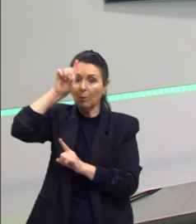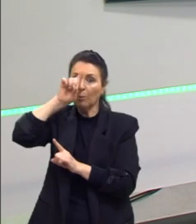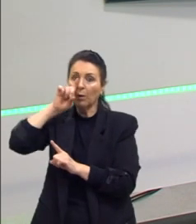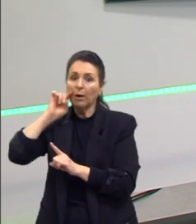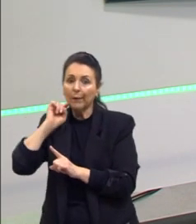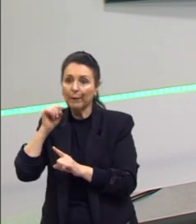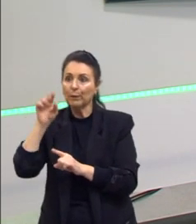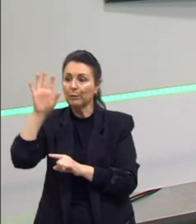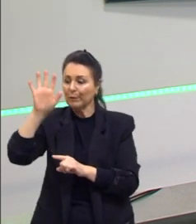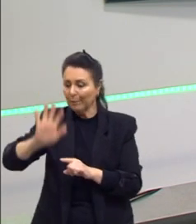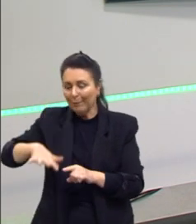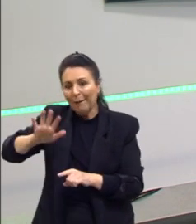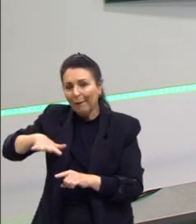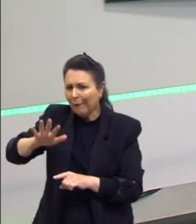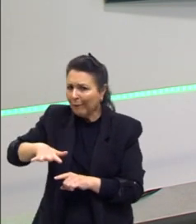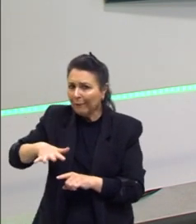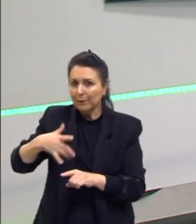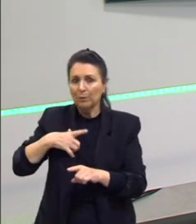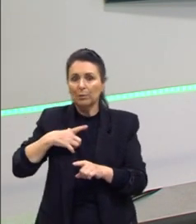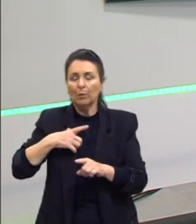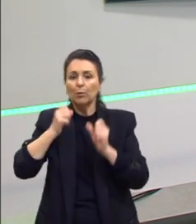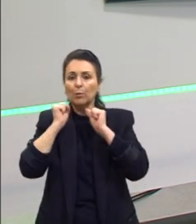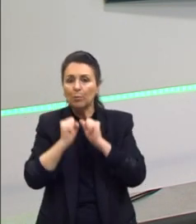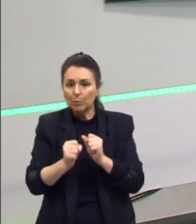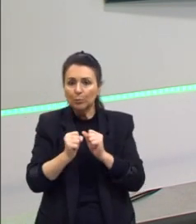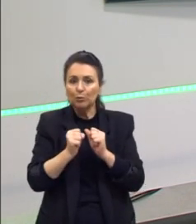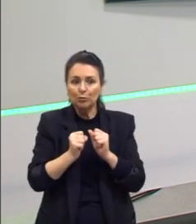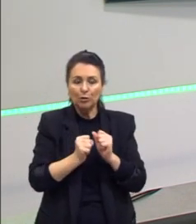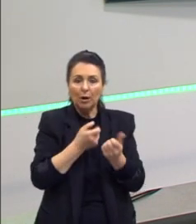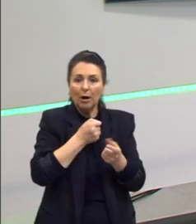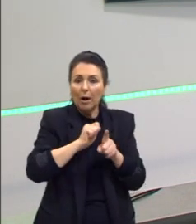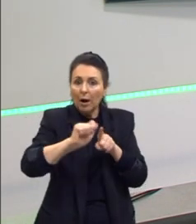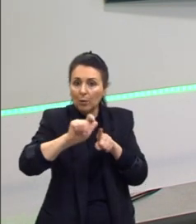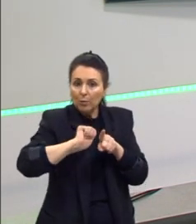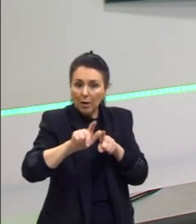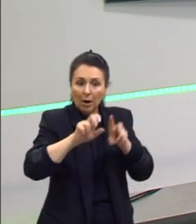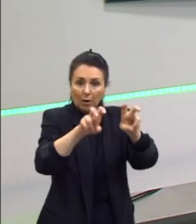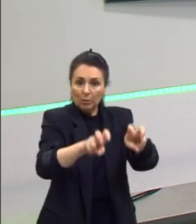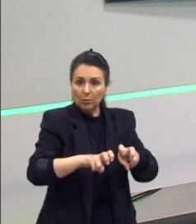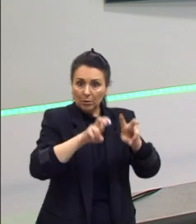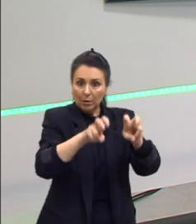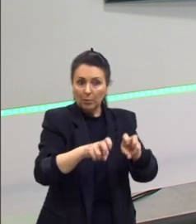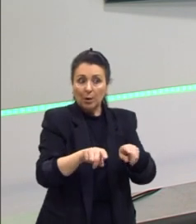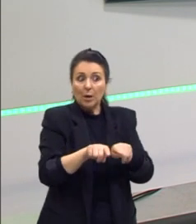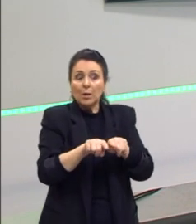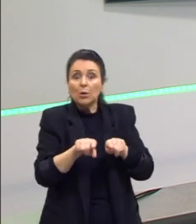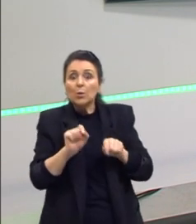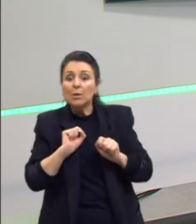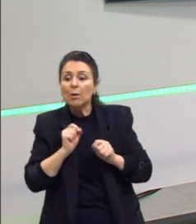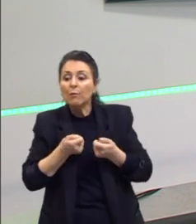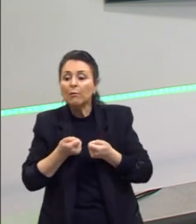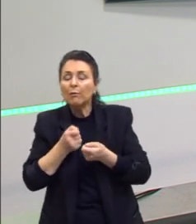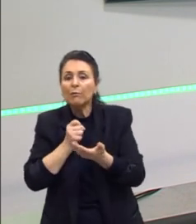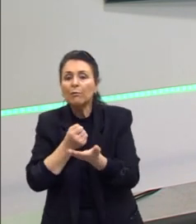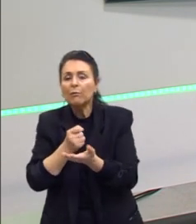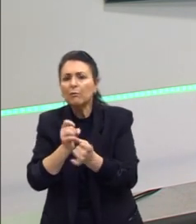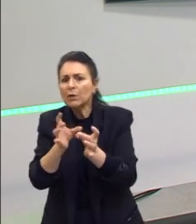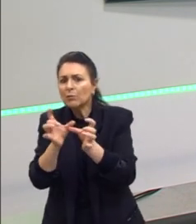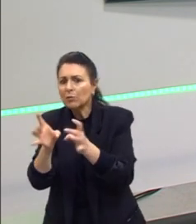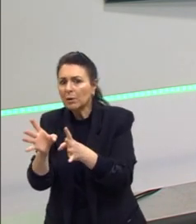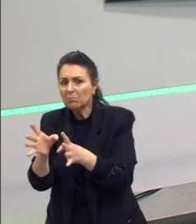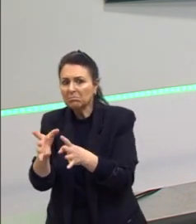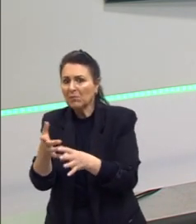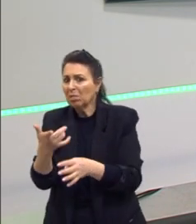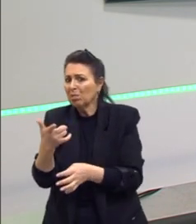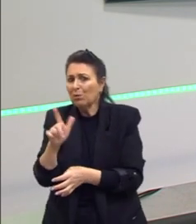valendo menos então eu podia arrendar o campo e o que eu vendia da colheita porque eu não sei nem se é suficiente para eu pagar o